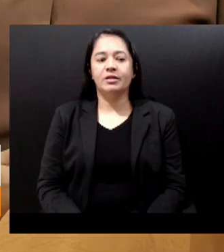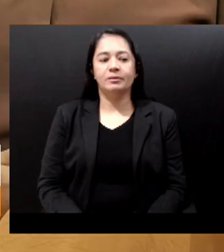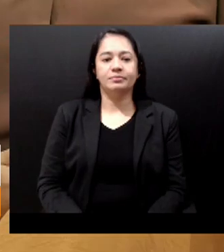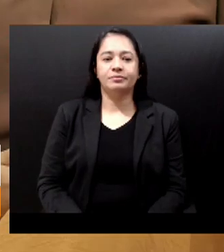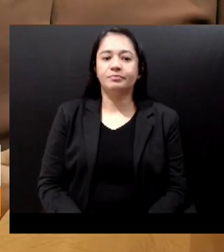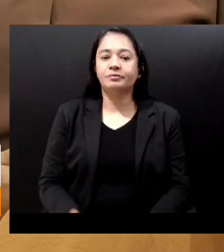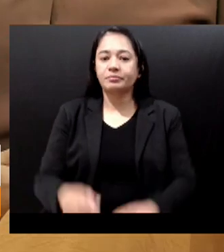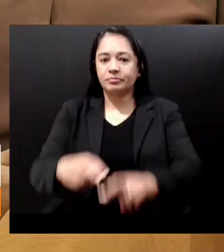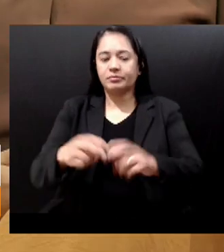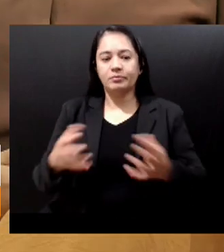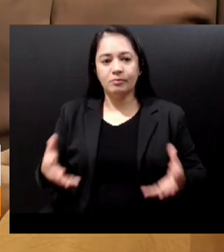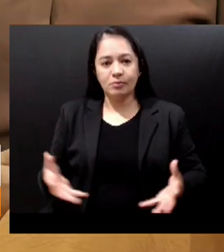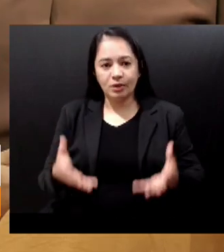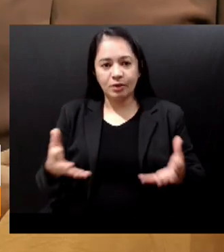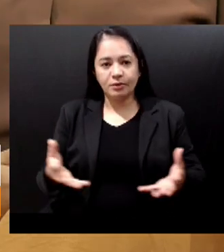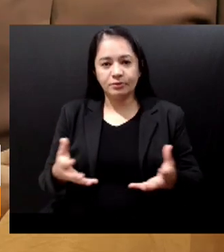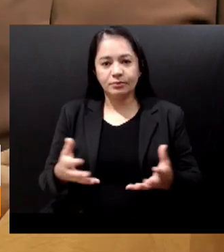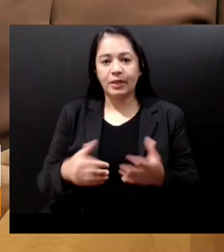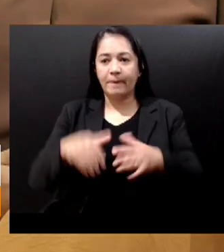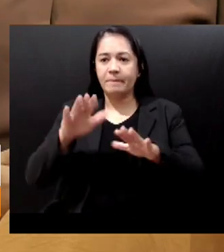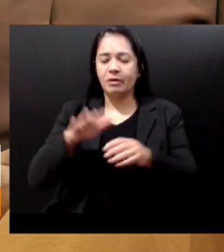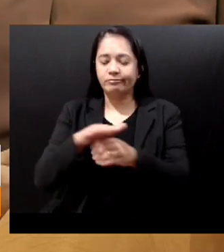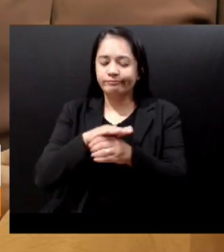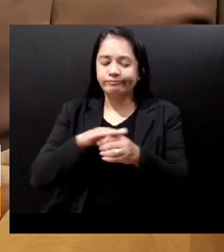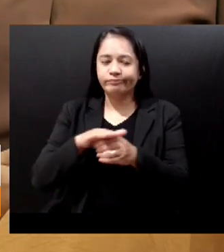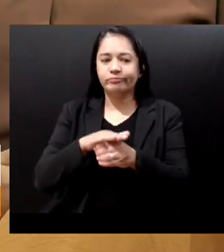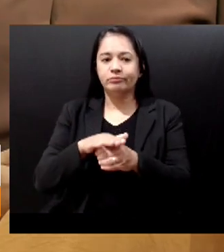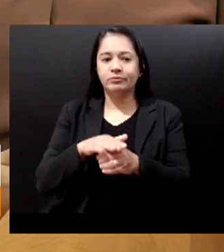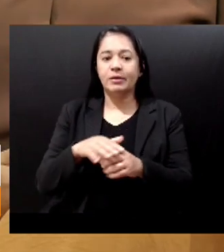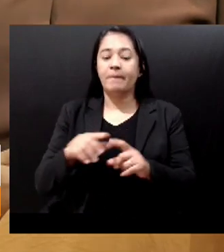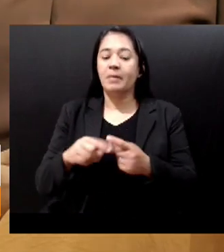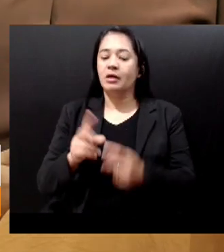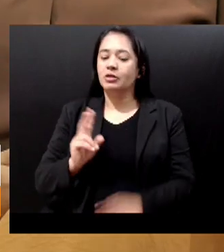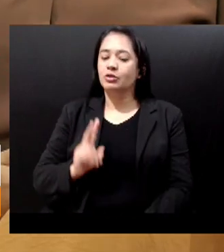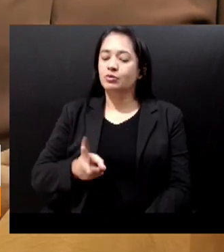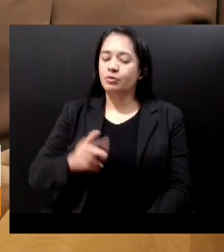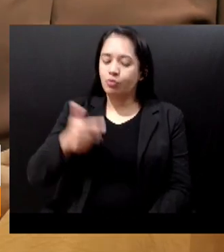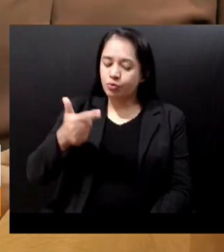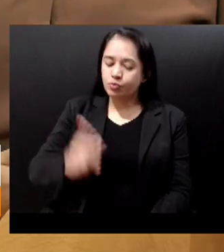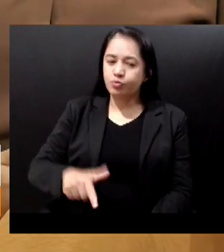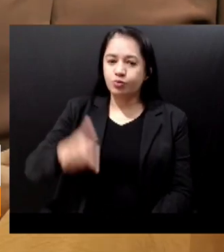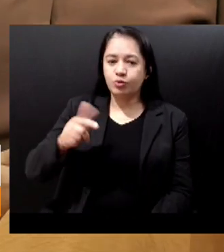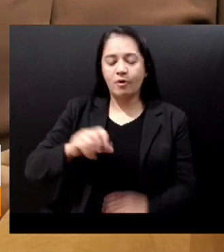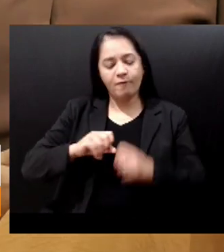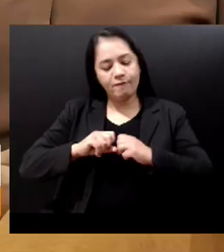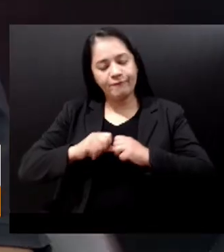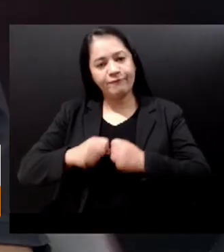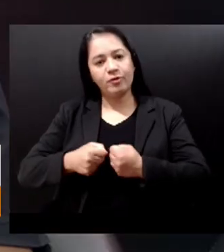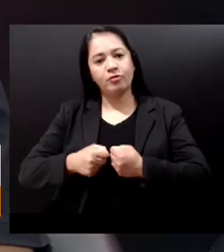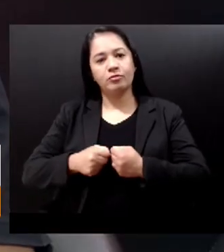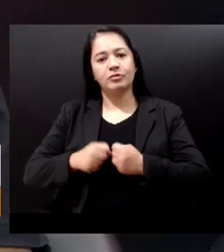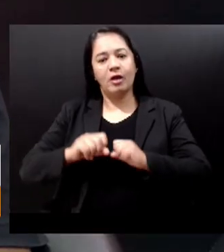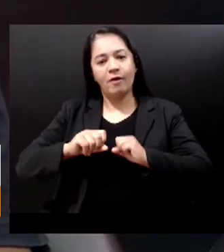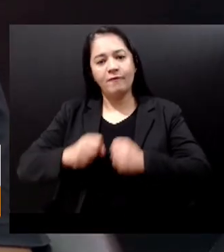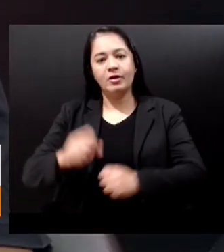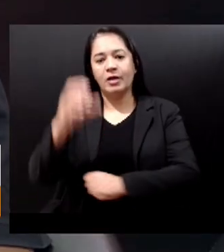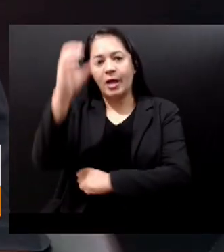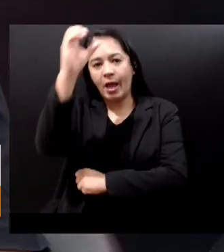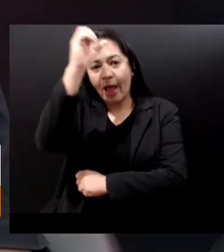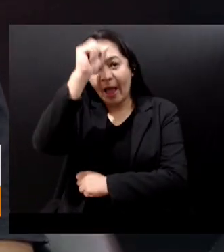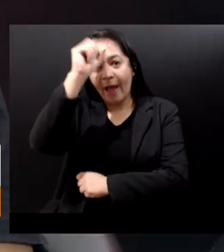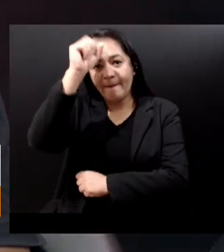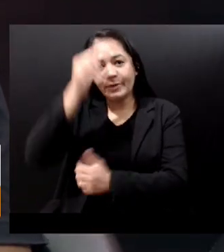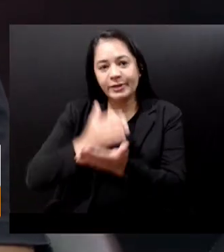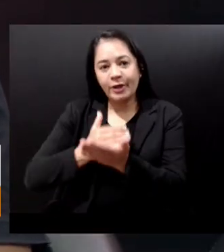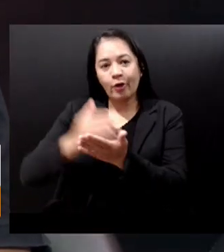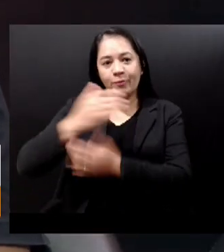mais superficial. E aí a constância de se forçar a ir, de aprender a gostar, de aprender a saber o